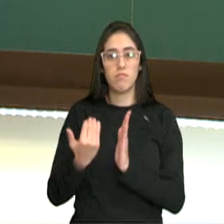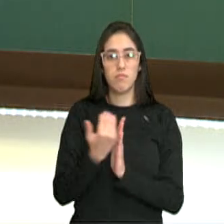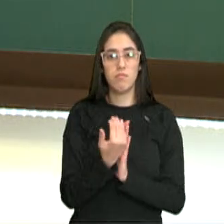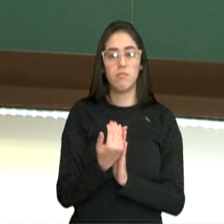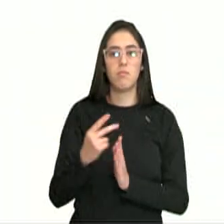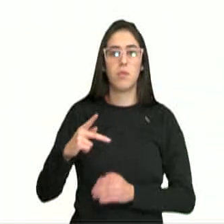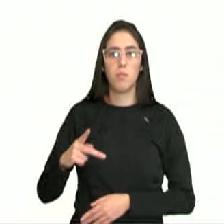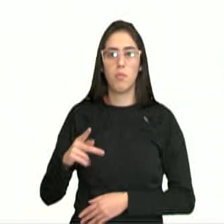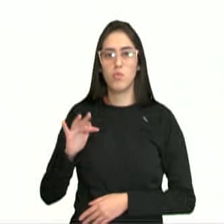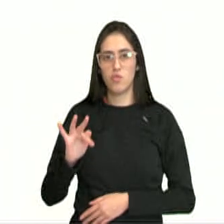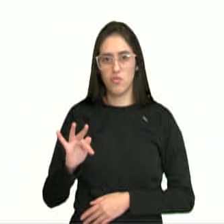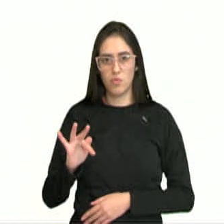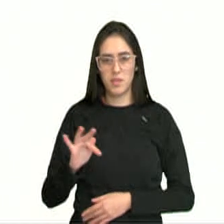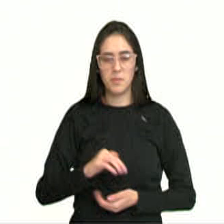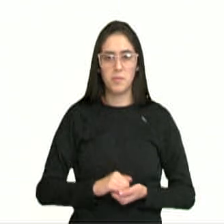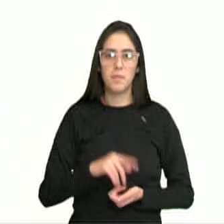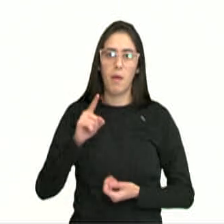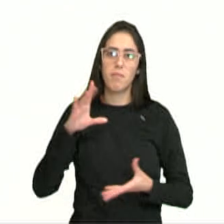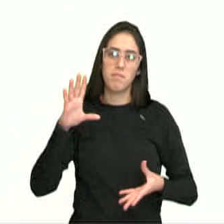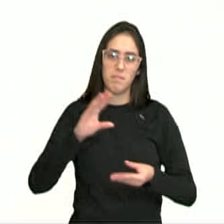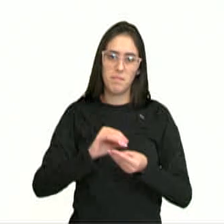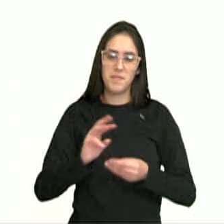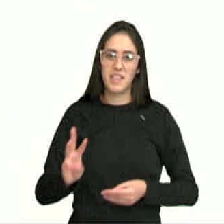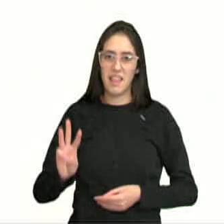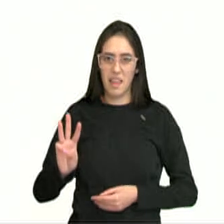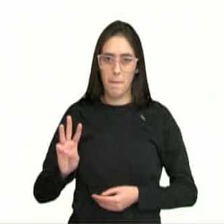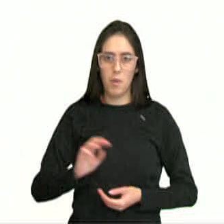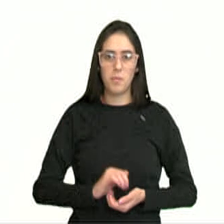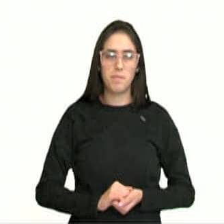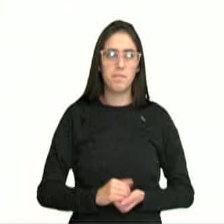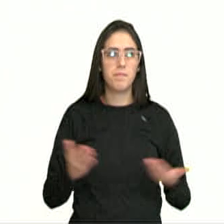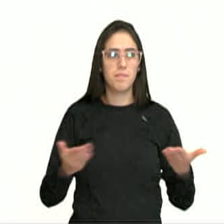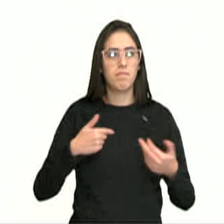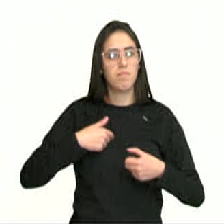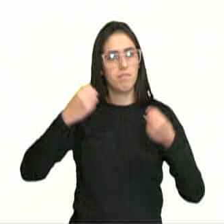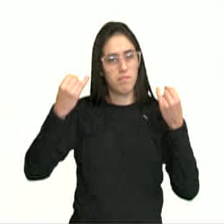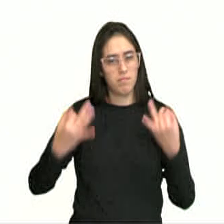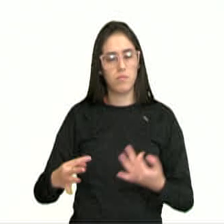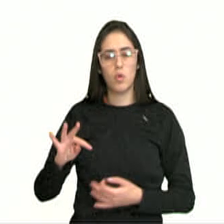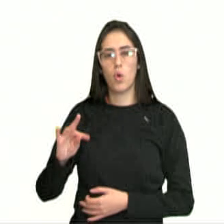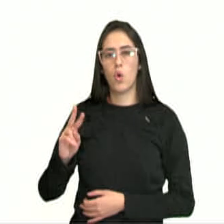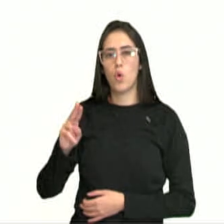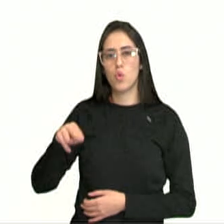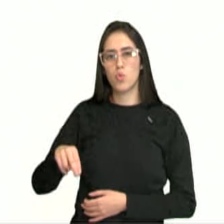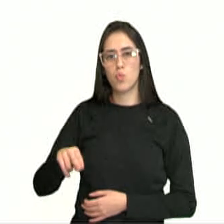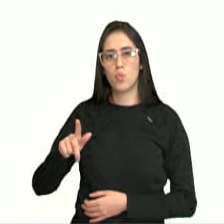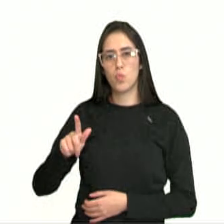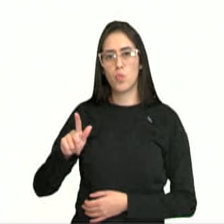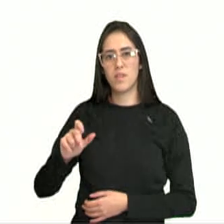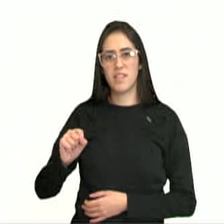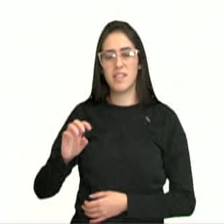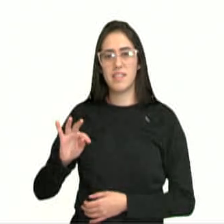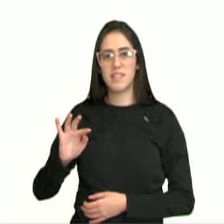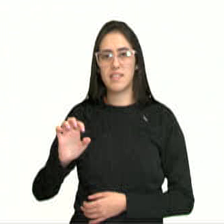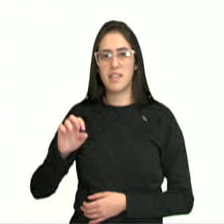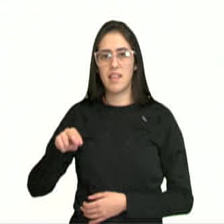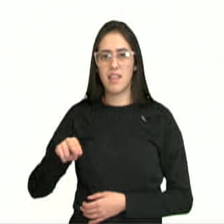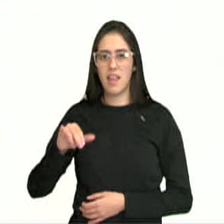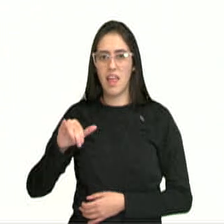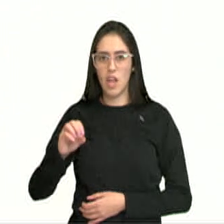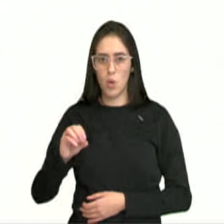do tungstênio é W. Vamos falar um pouquinho aqui do tungstênio. Então, algumas explicações desse